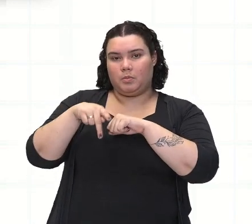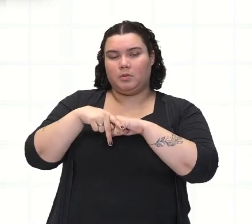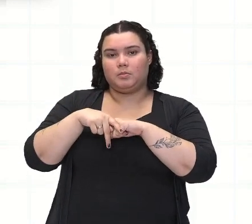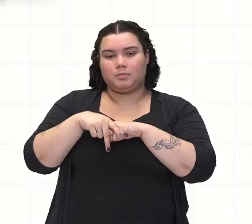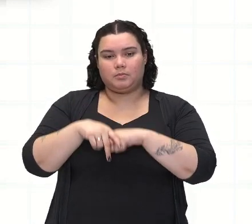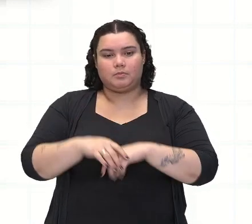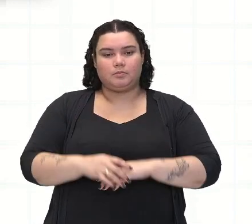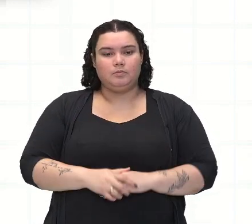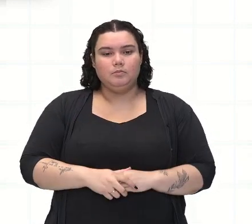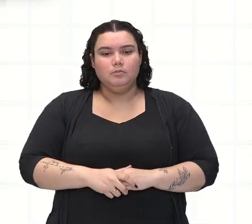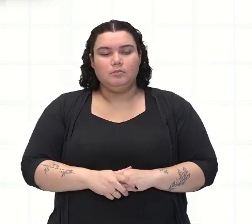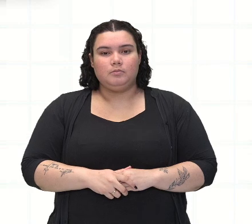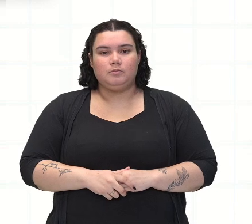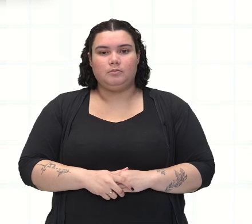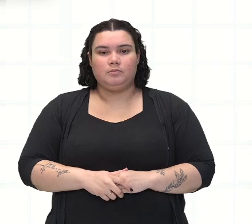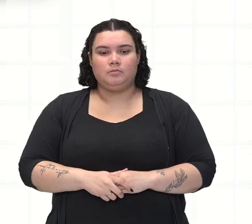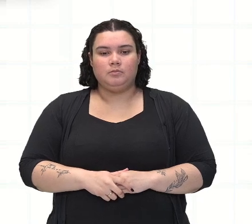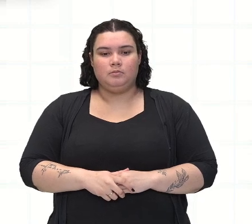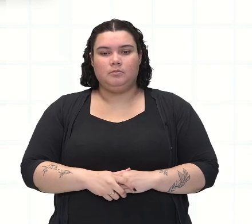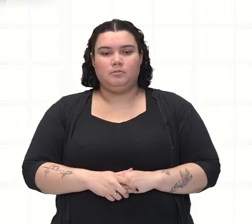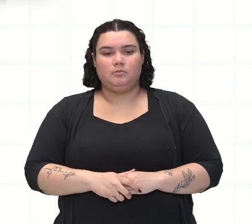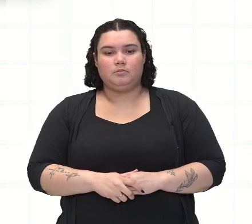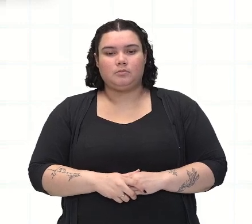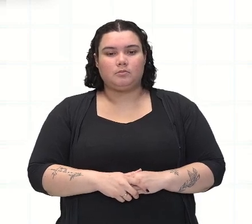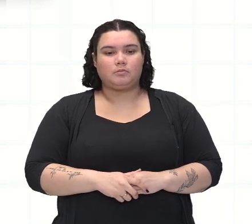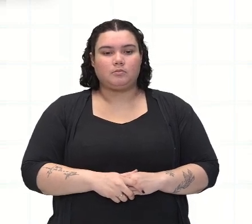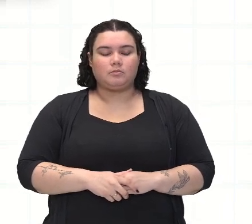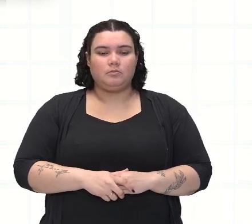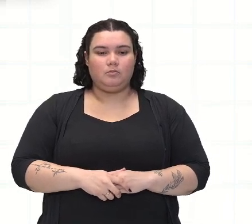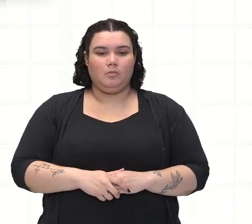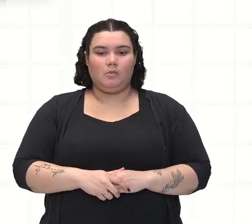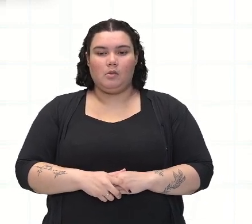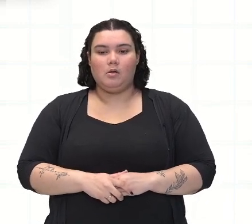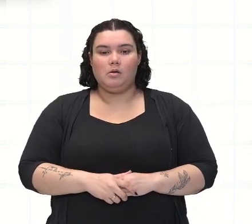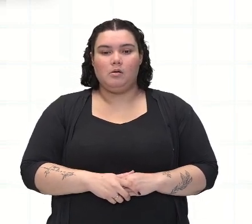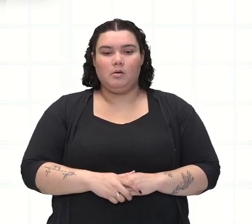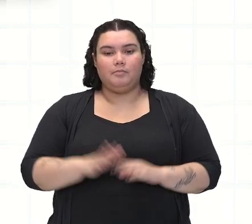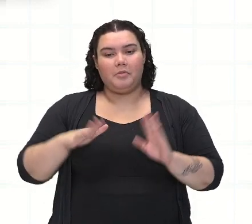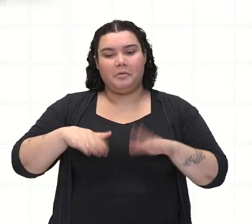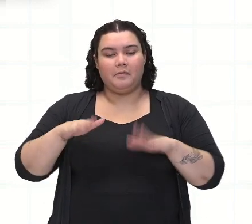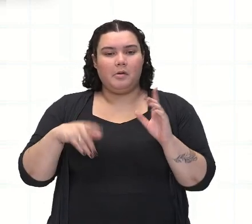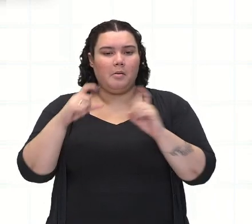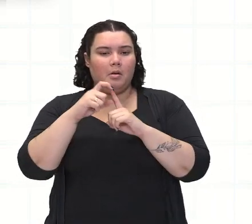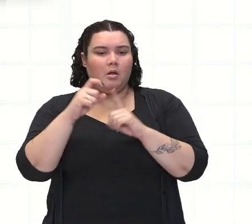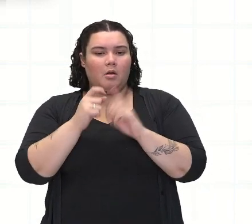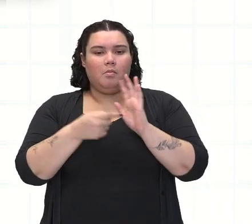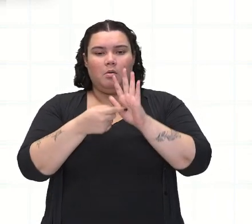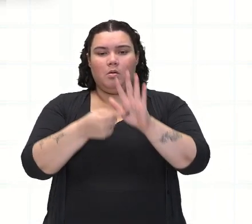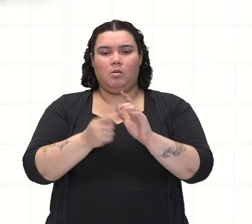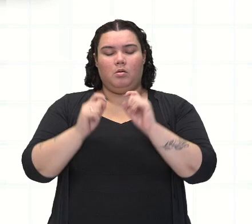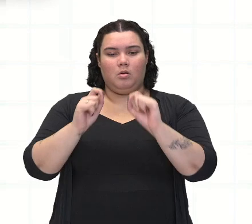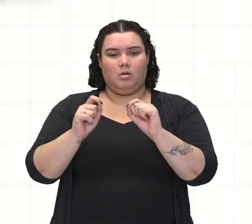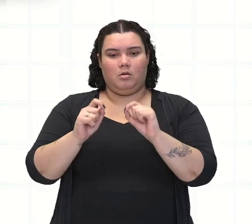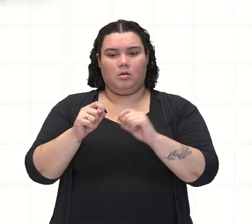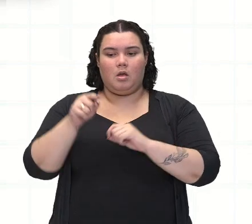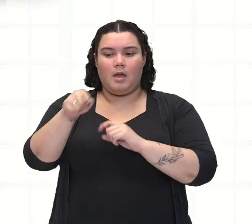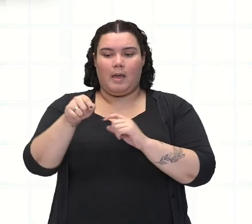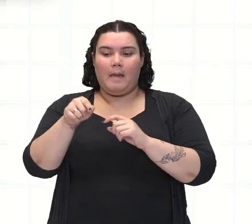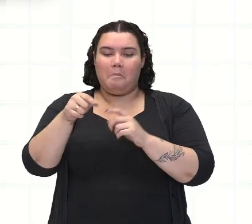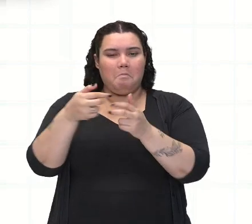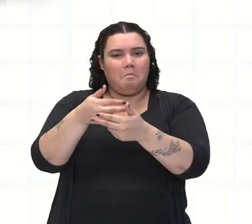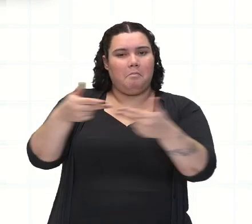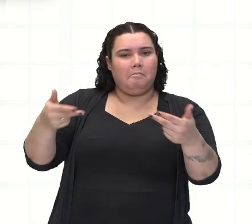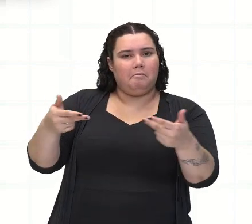após, ou seja, depois desse pronome. Geralmente, essa palavra indica a